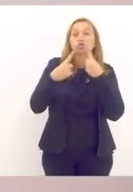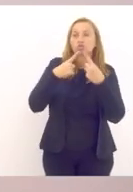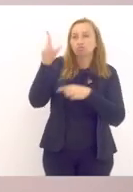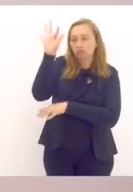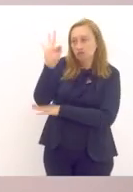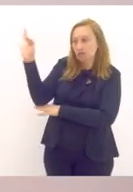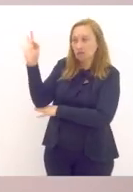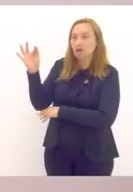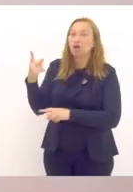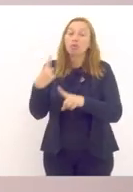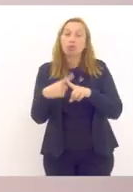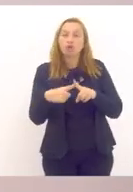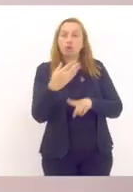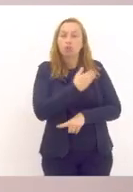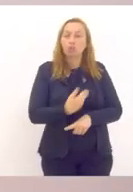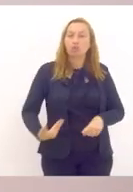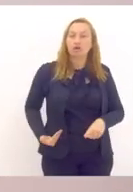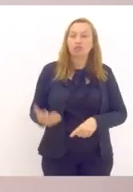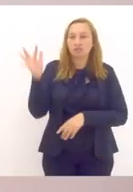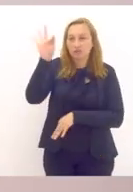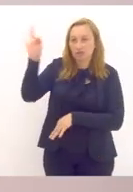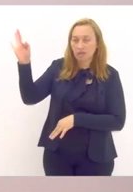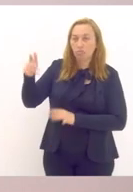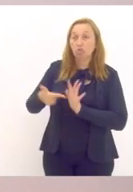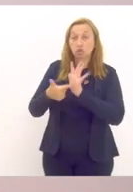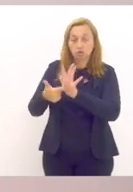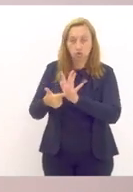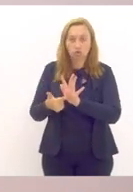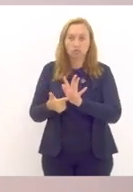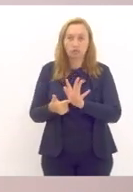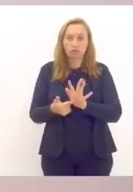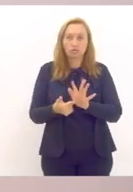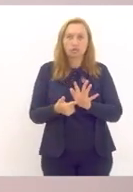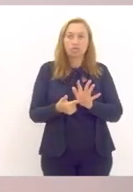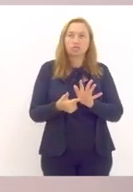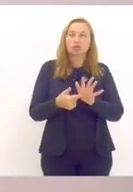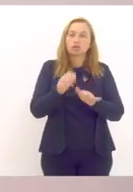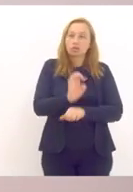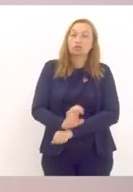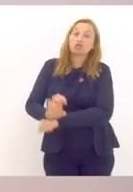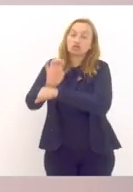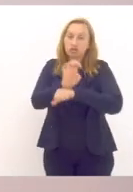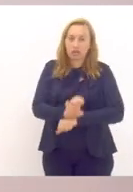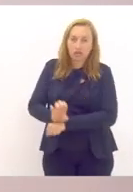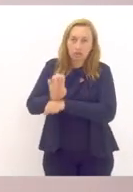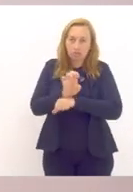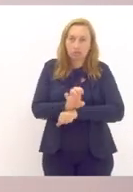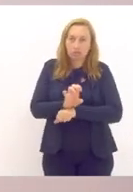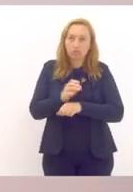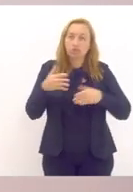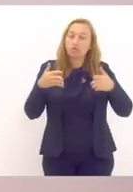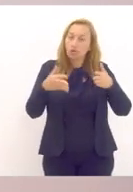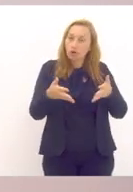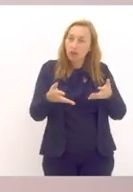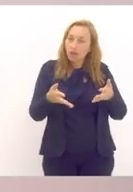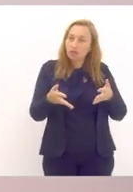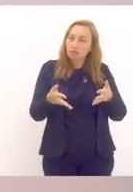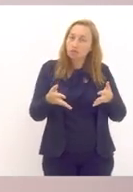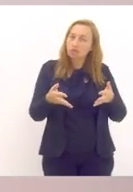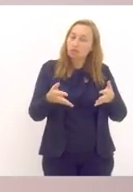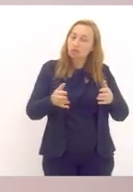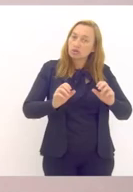porque o governo federal colocou essa discussão à mesa. E os estados, eles estão muito coesos naquilo que eles estão